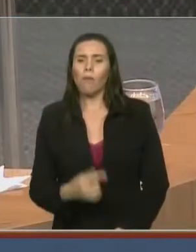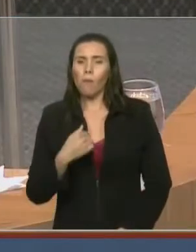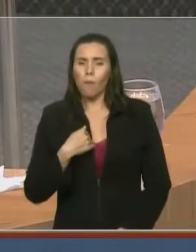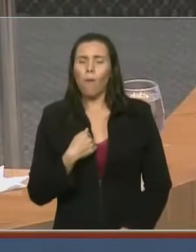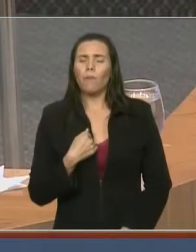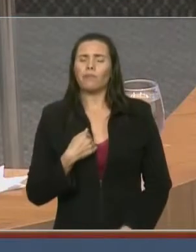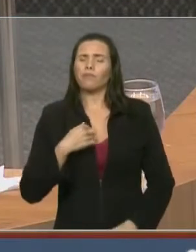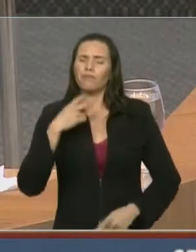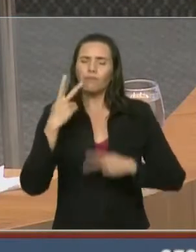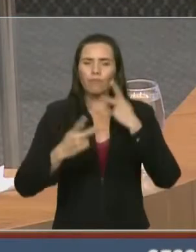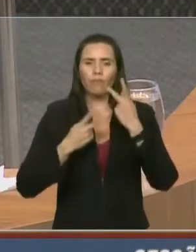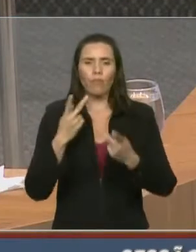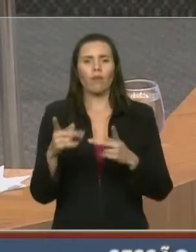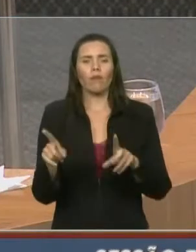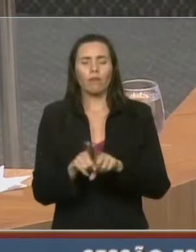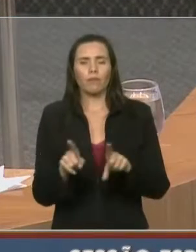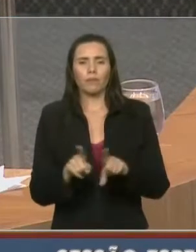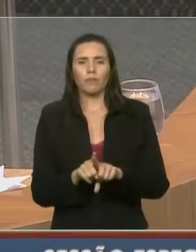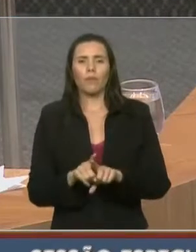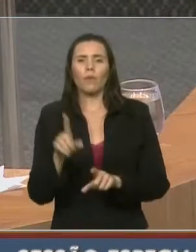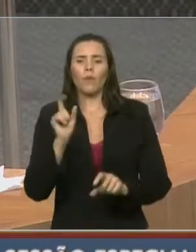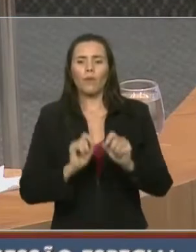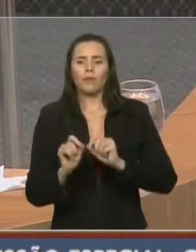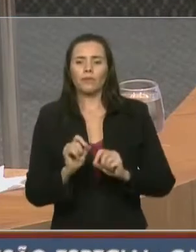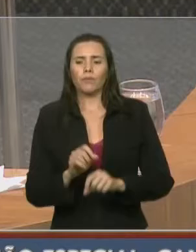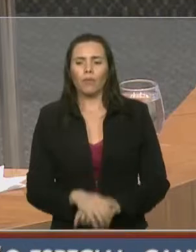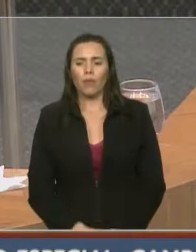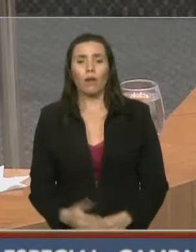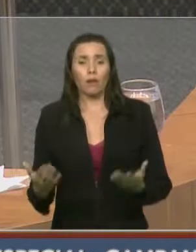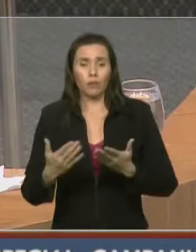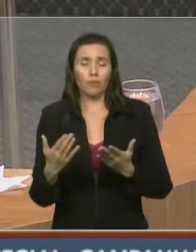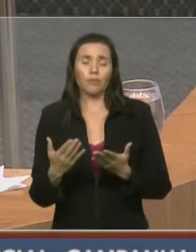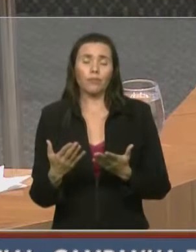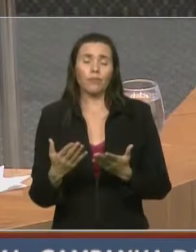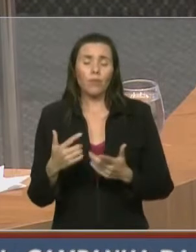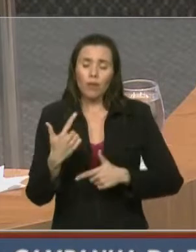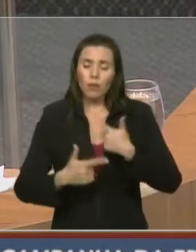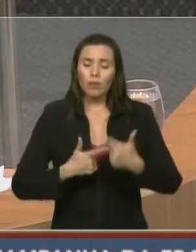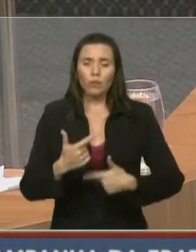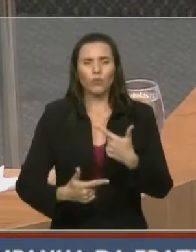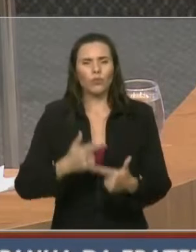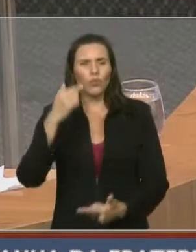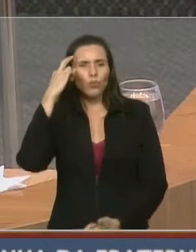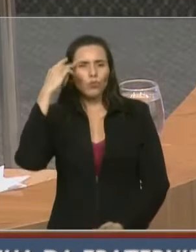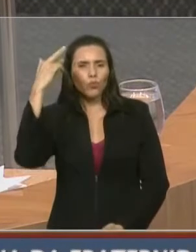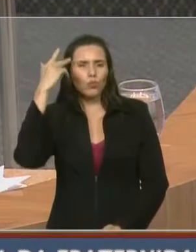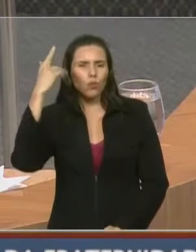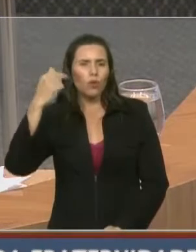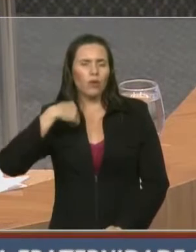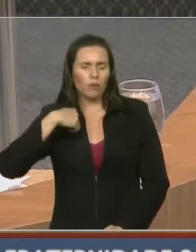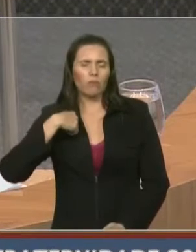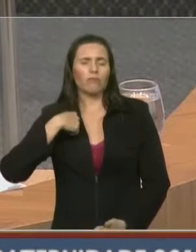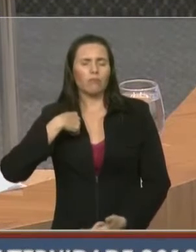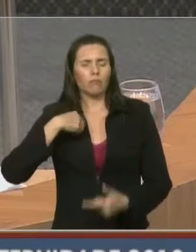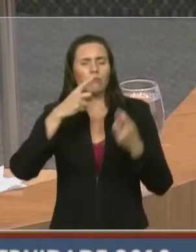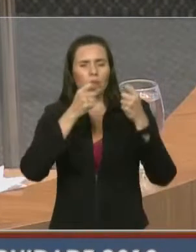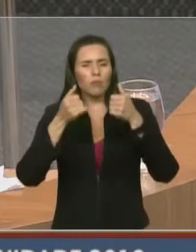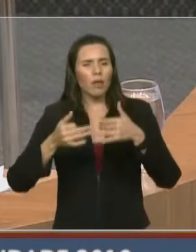exposto, esse resgate histórico de lutas por direitos e justiça,